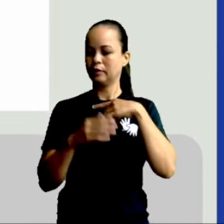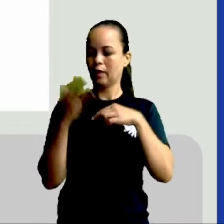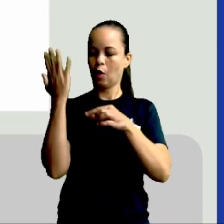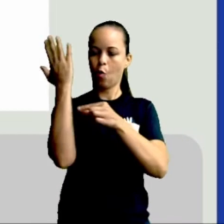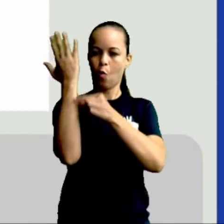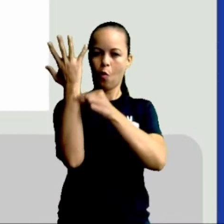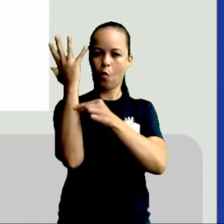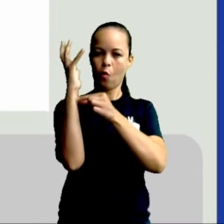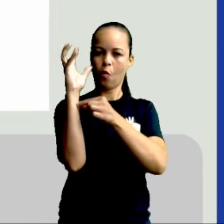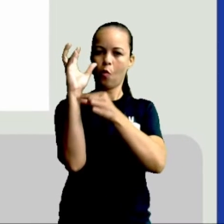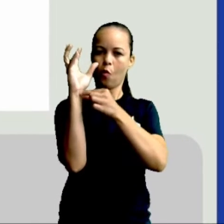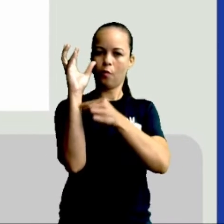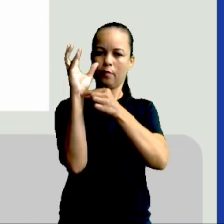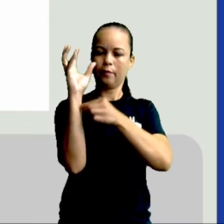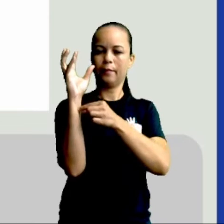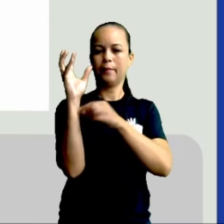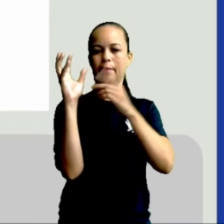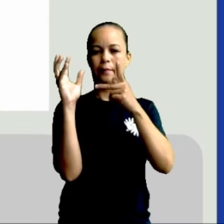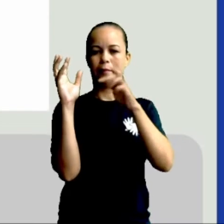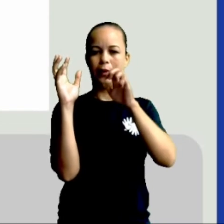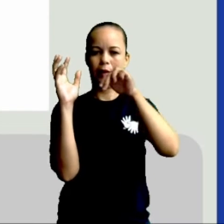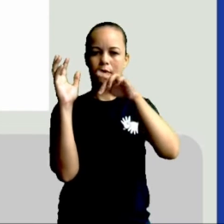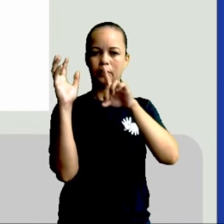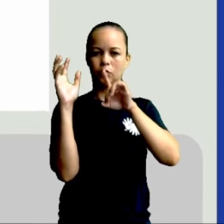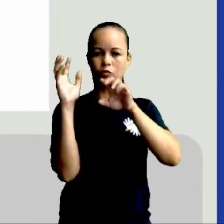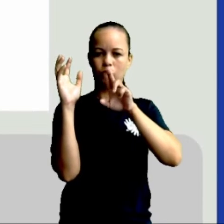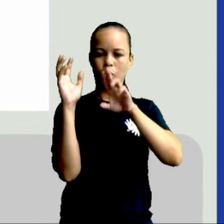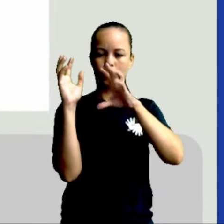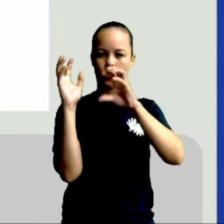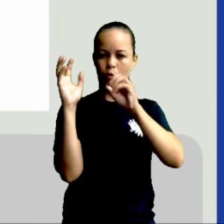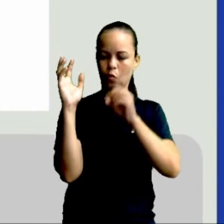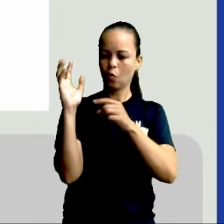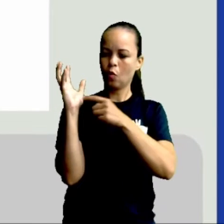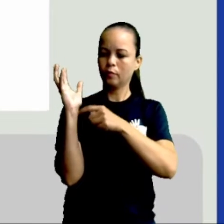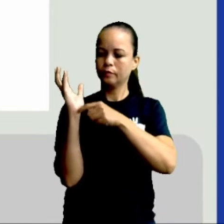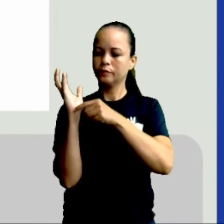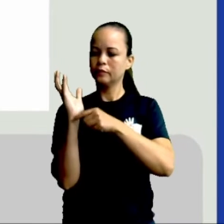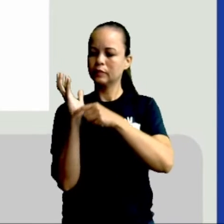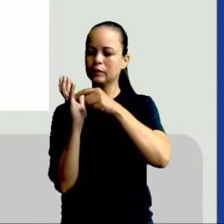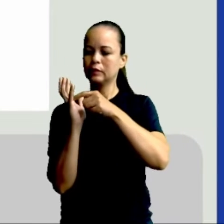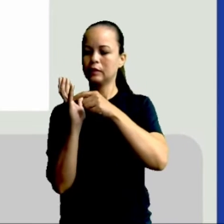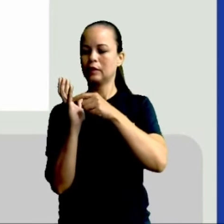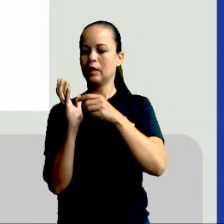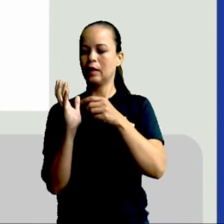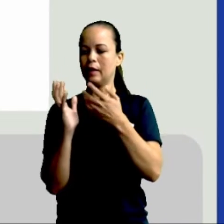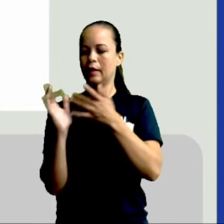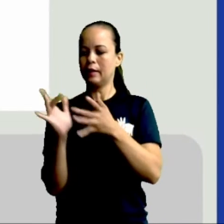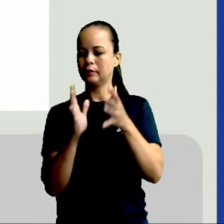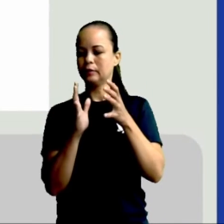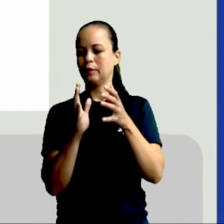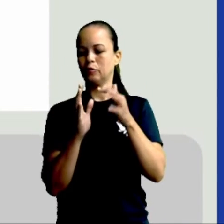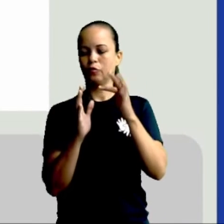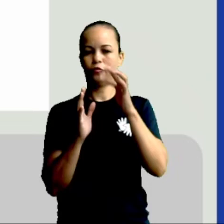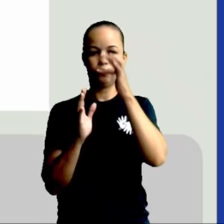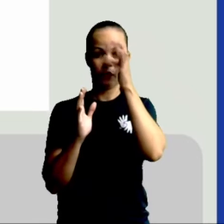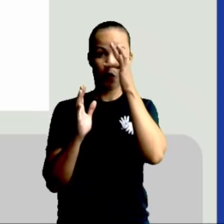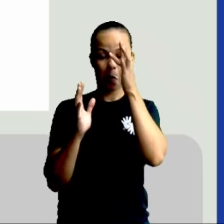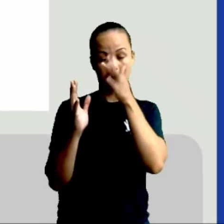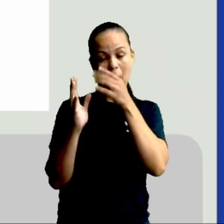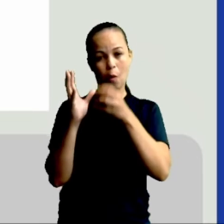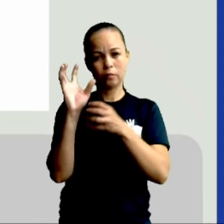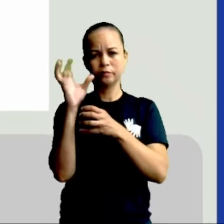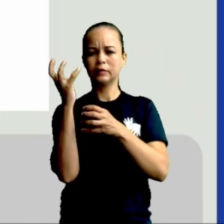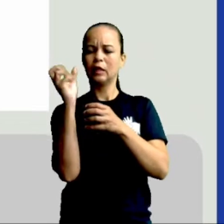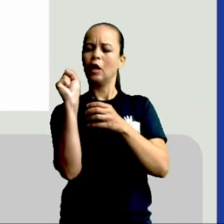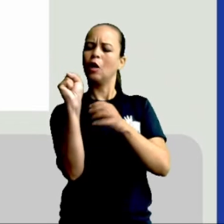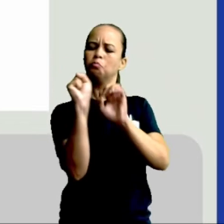floral, aí depois a gente vai ter o receptáculo floral e a gente vai ter o que a gente chama de sépala. Lembrando, gente, que a flor é nada mais nada